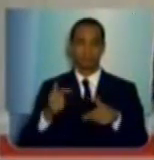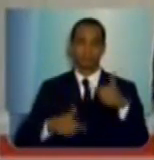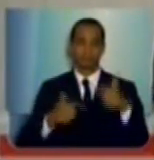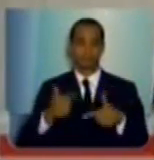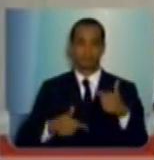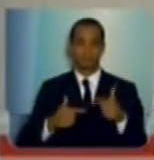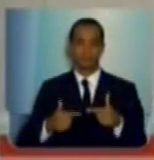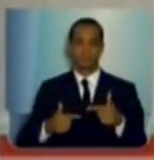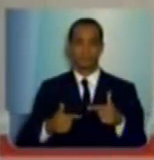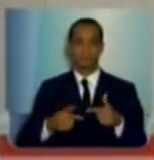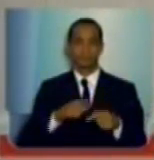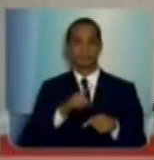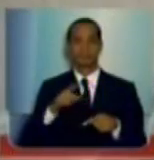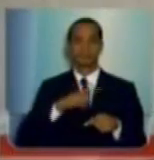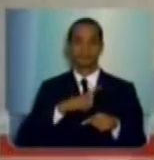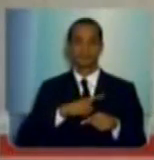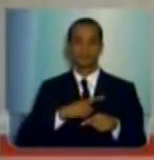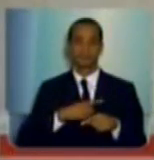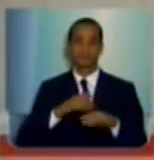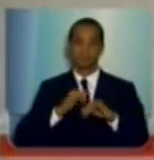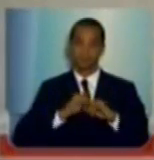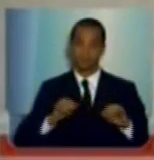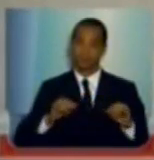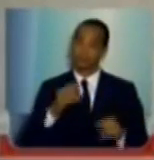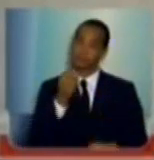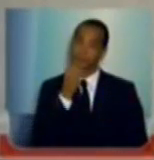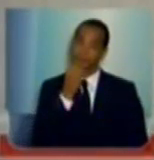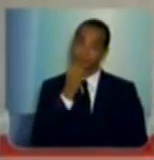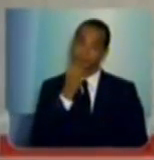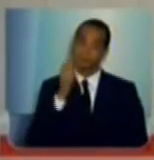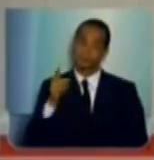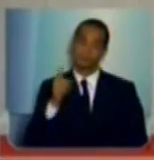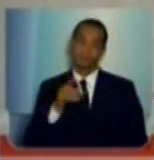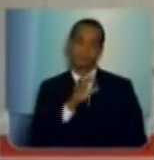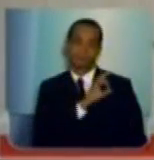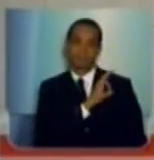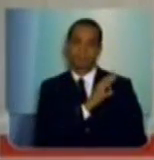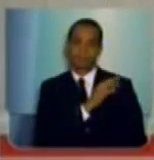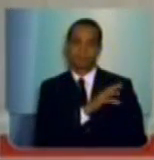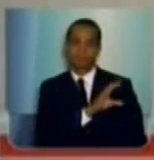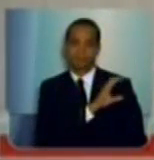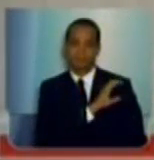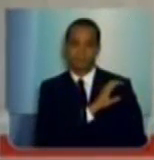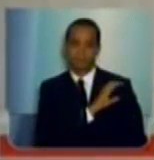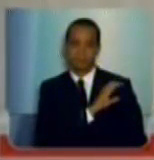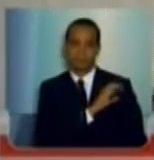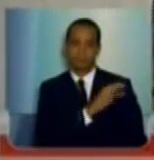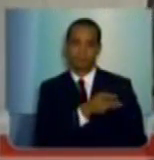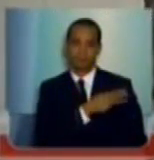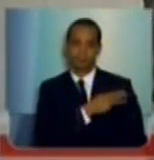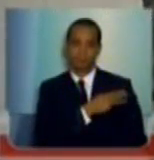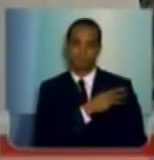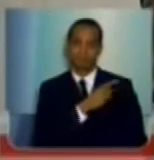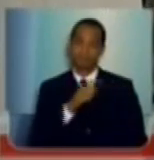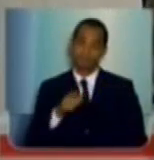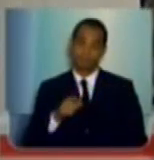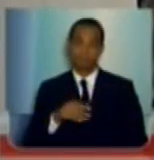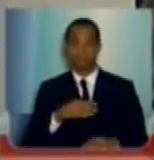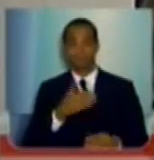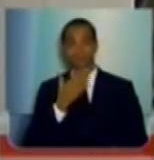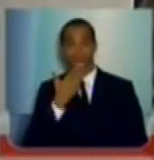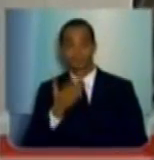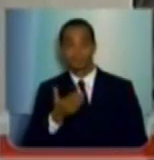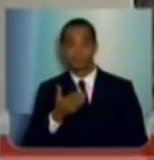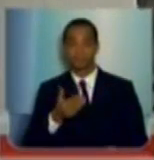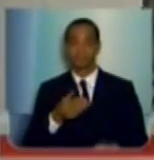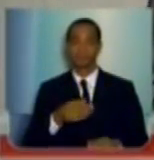eh ela tenha que acionar logicamente a Guarda Civil Metropolitana então É nesse sentido que nós estamos fazendo apelo para